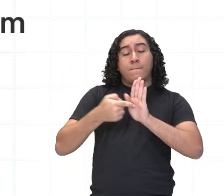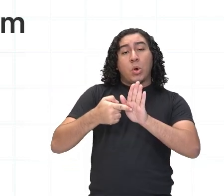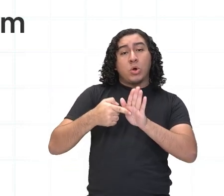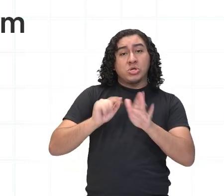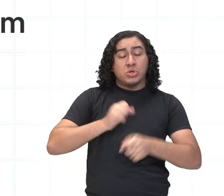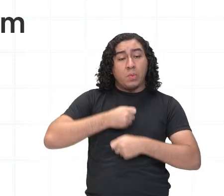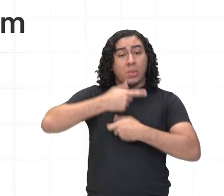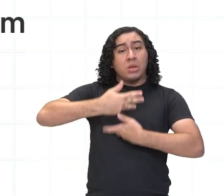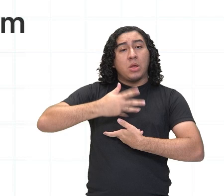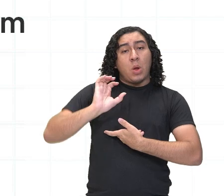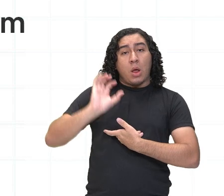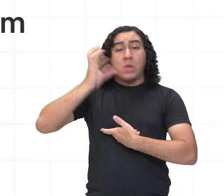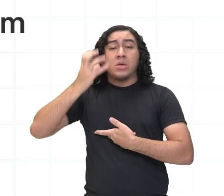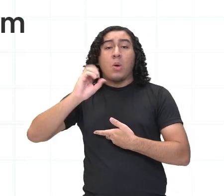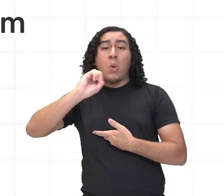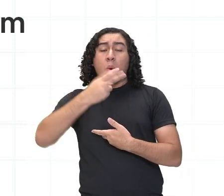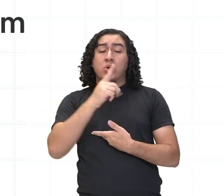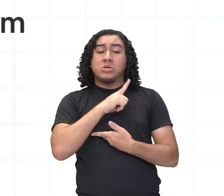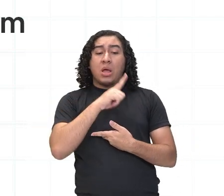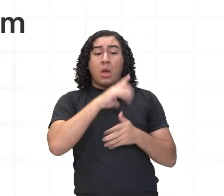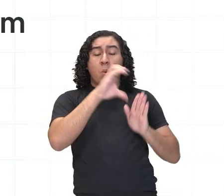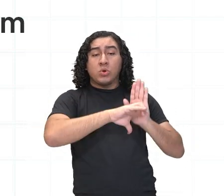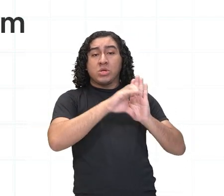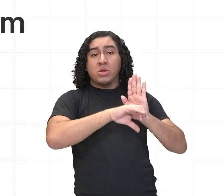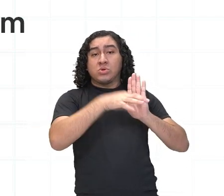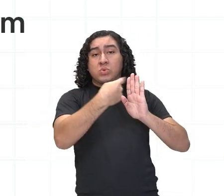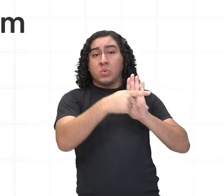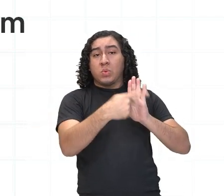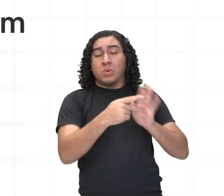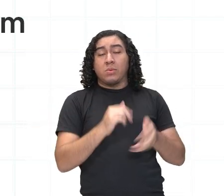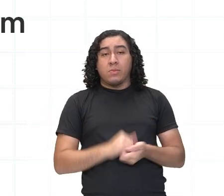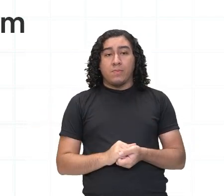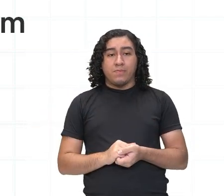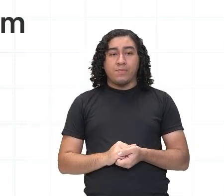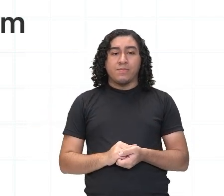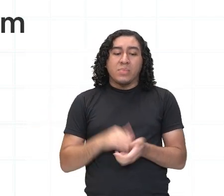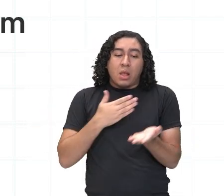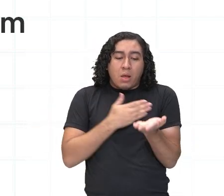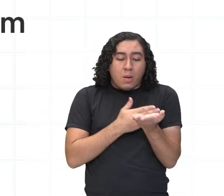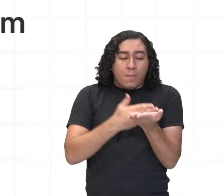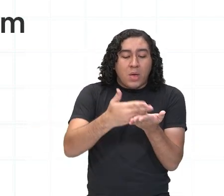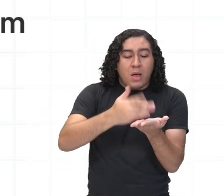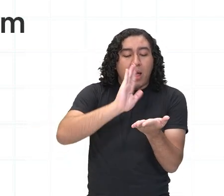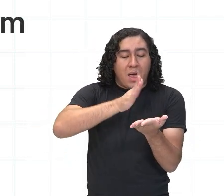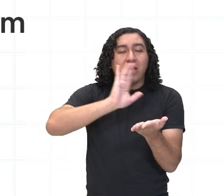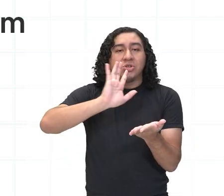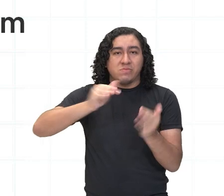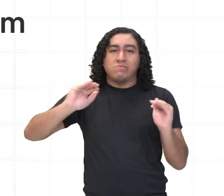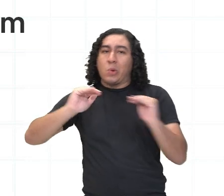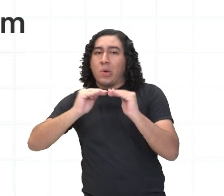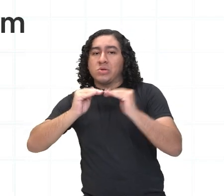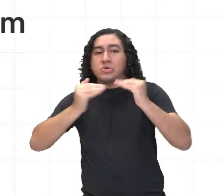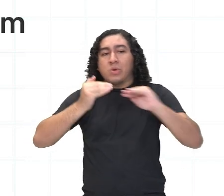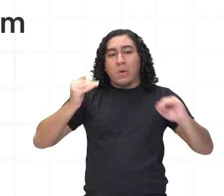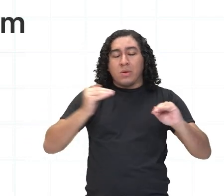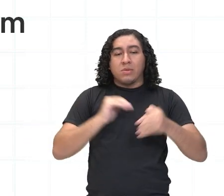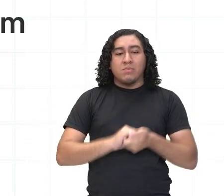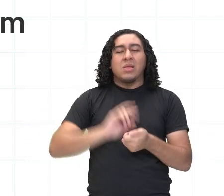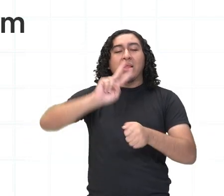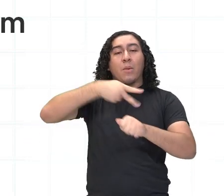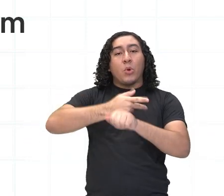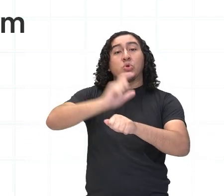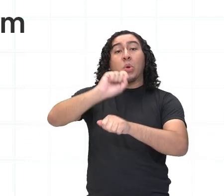a partir de uma definição de problema, né? Então, a partir daí, eu defino meu ponto de vista. E, em seguida, eu faço o